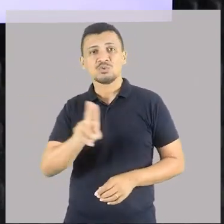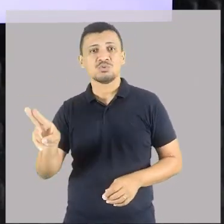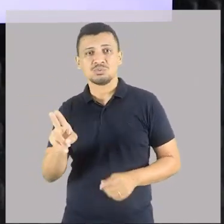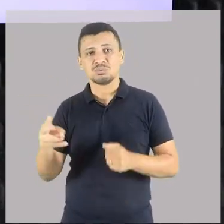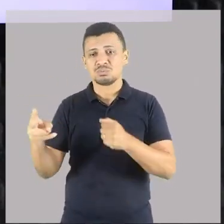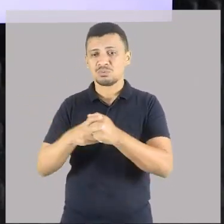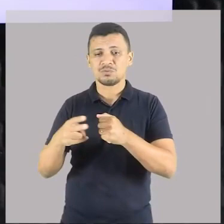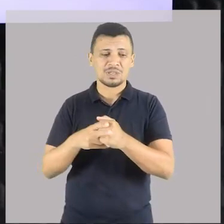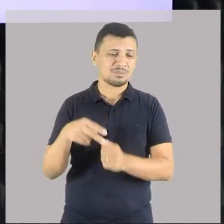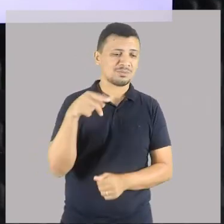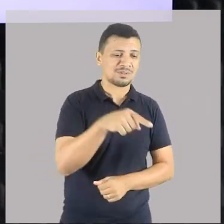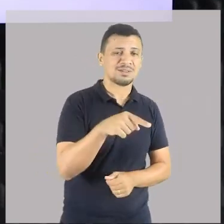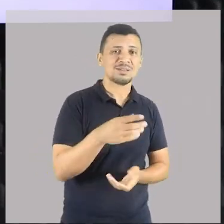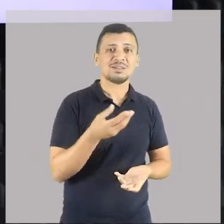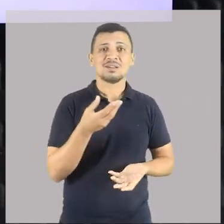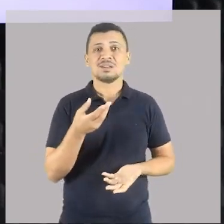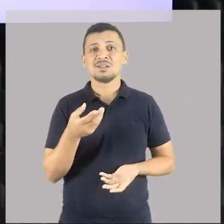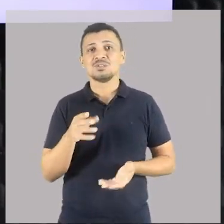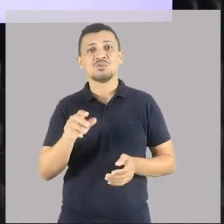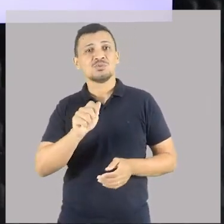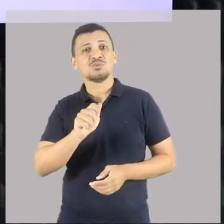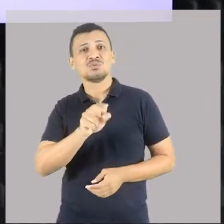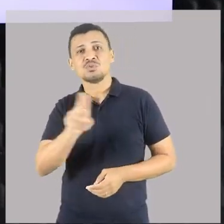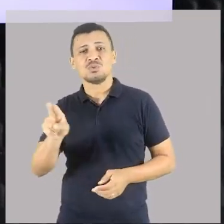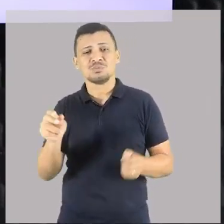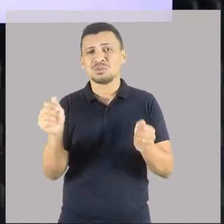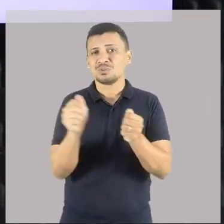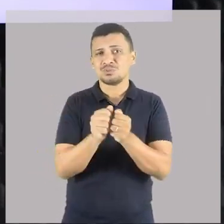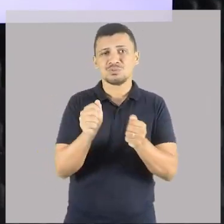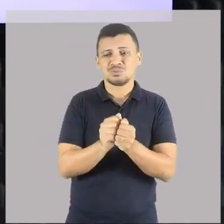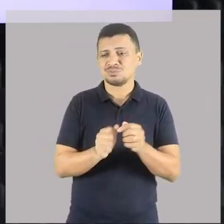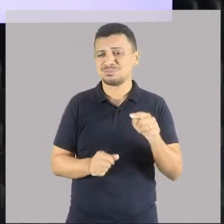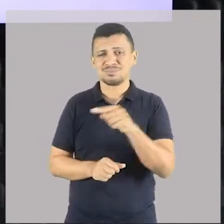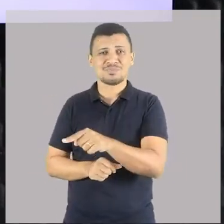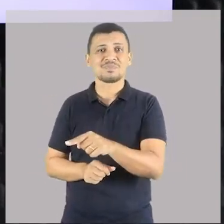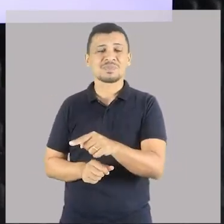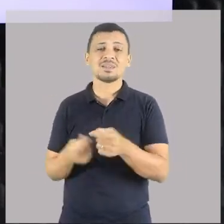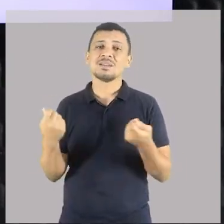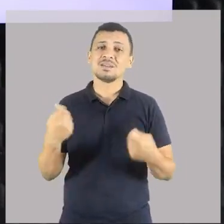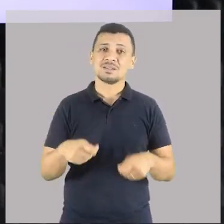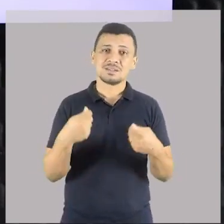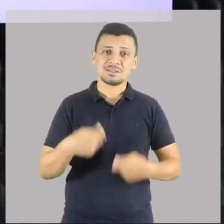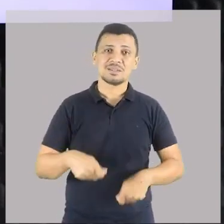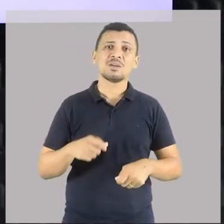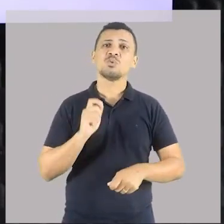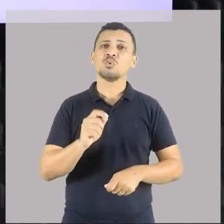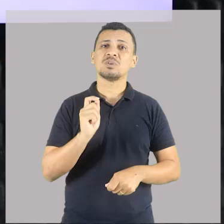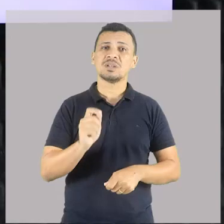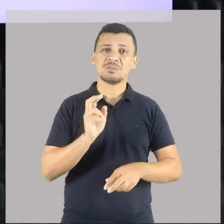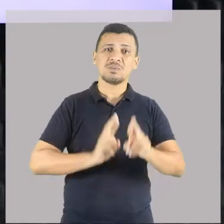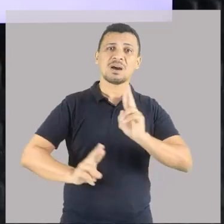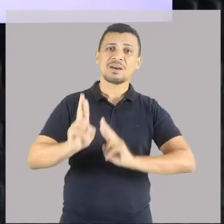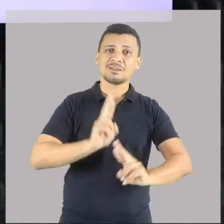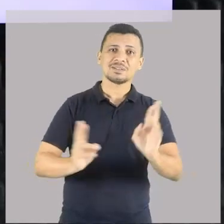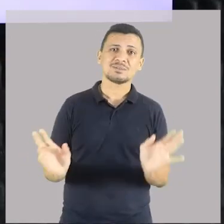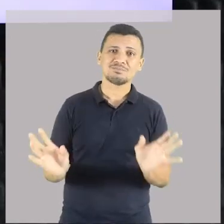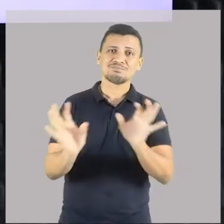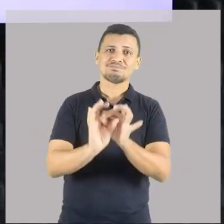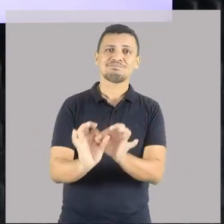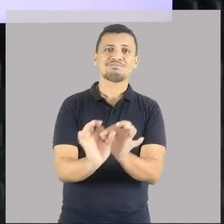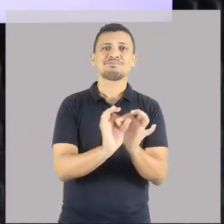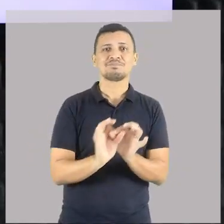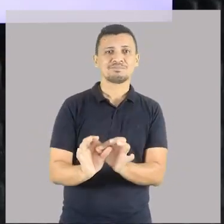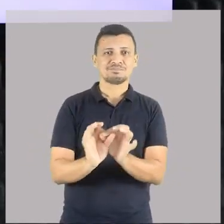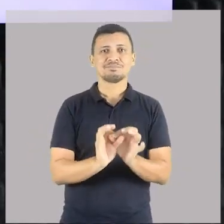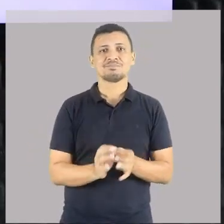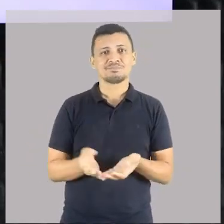da outra, uma vai ser um adjunto adnominal da outra. Então, existe uma dependência entre elas. Por isso que é chamado de